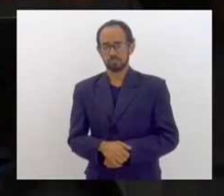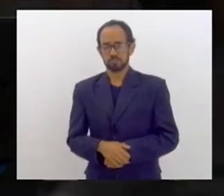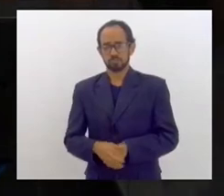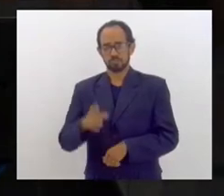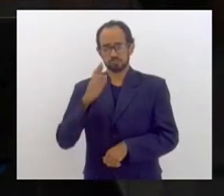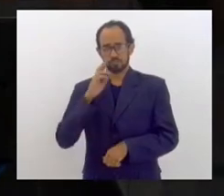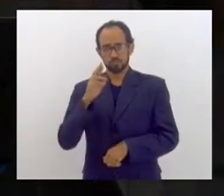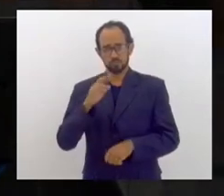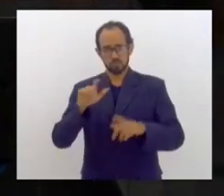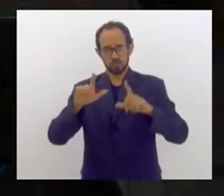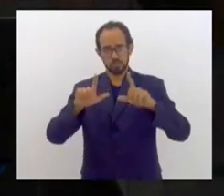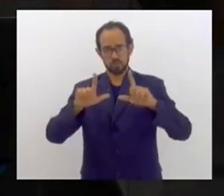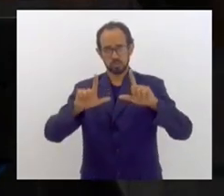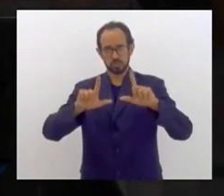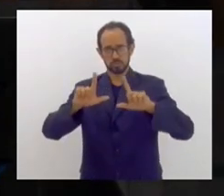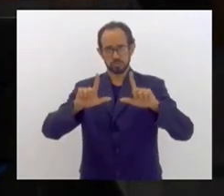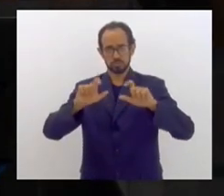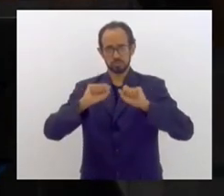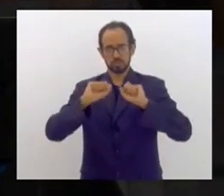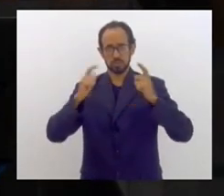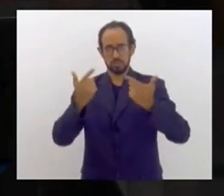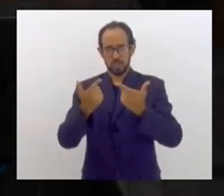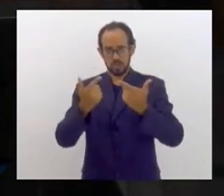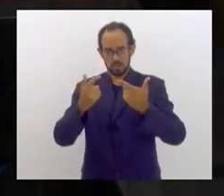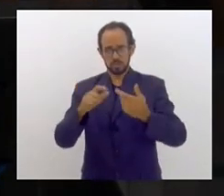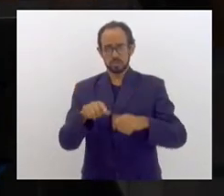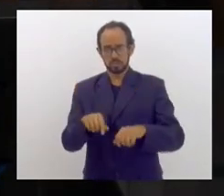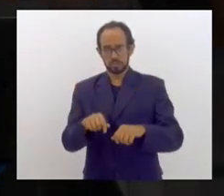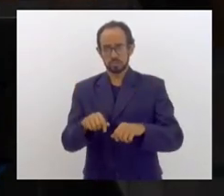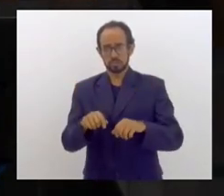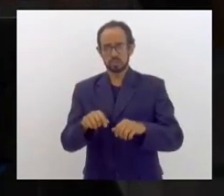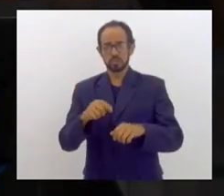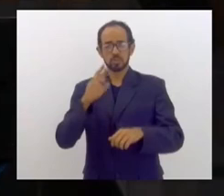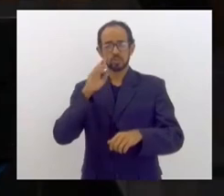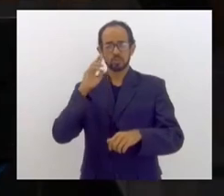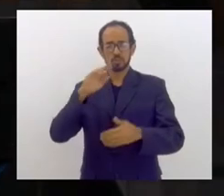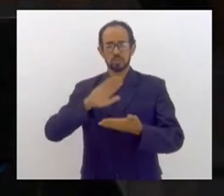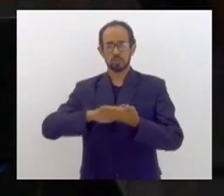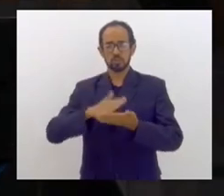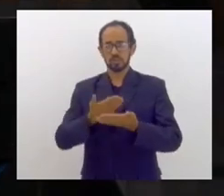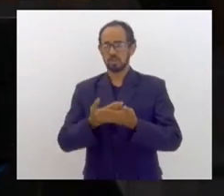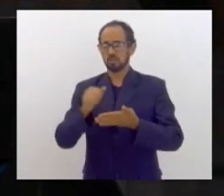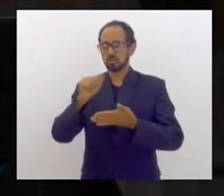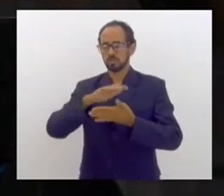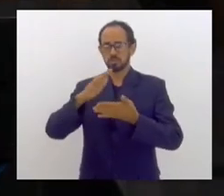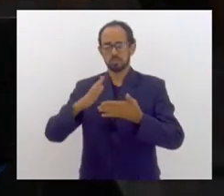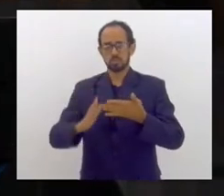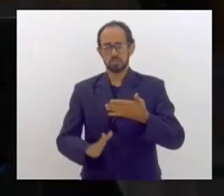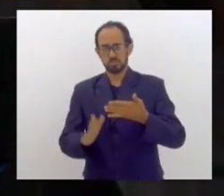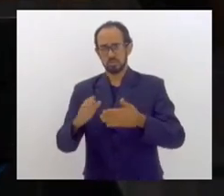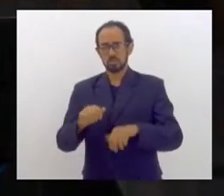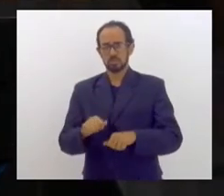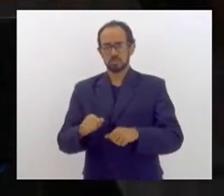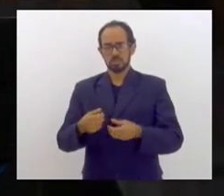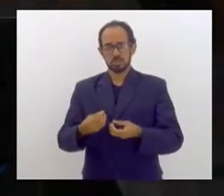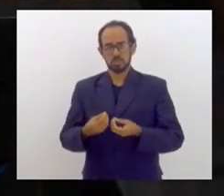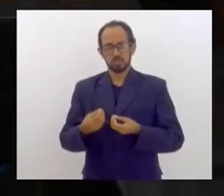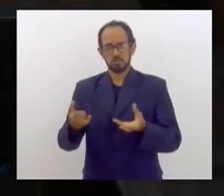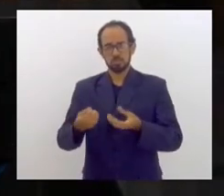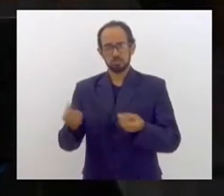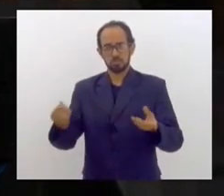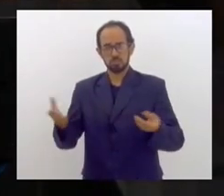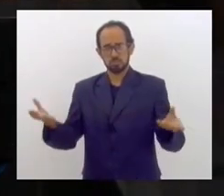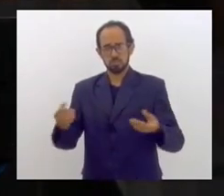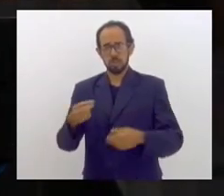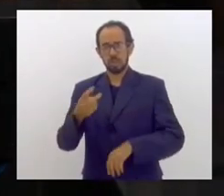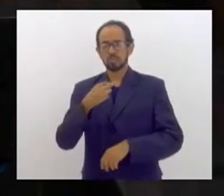senhores telespectadores da TV Alerj, senhor intérprete da linguagem de Libras, que leva a nossa voz